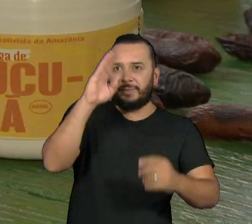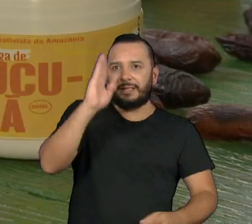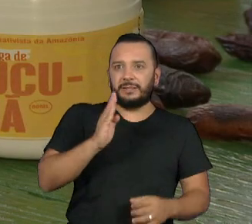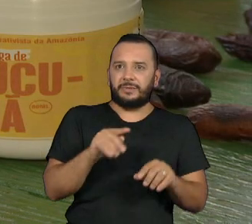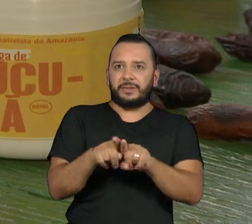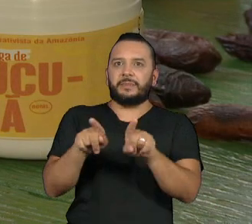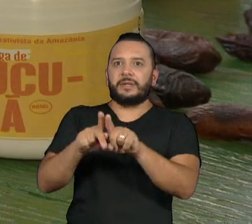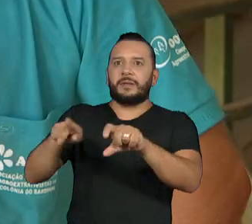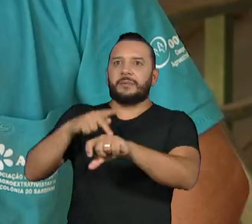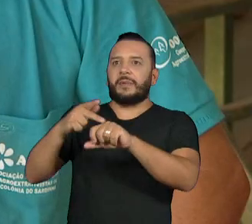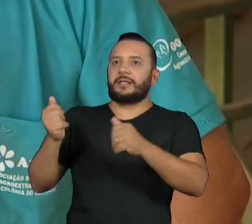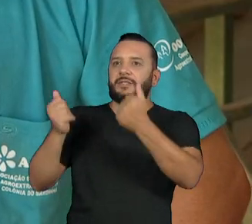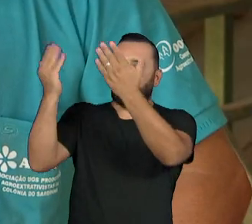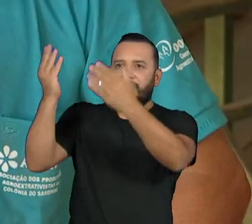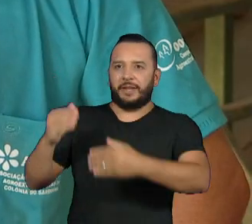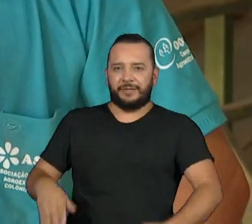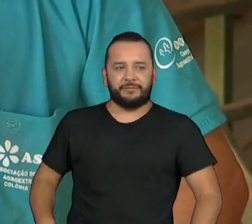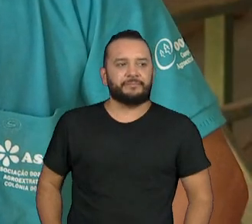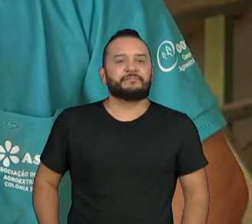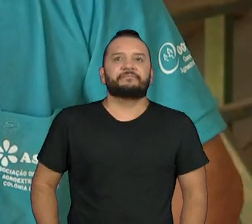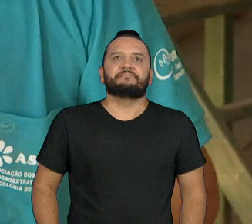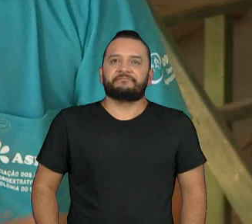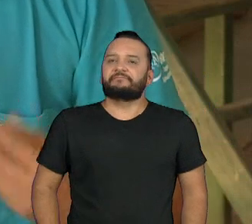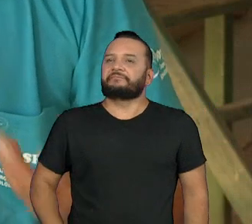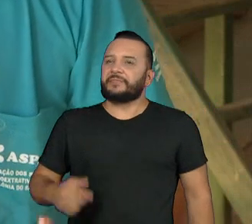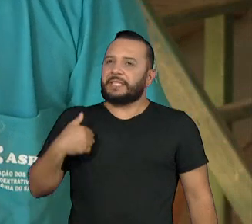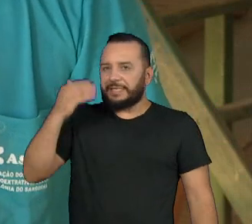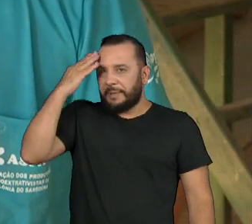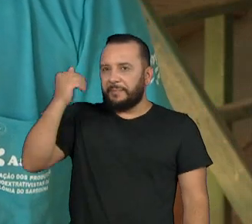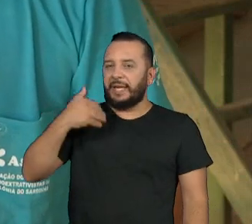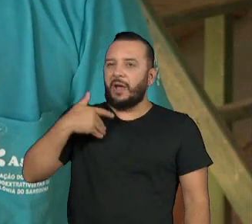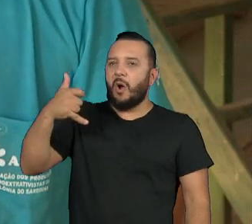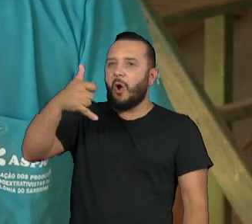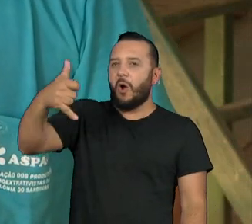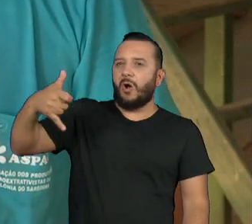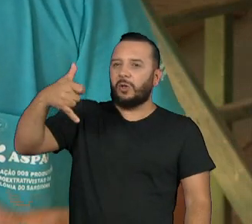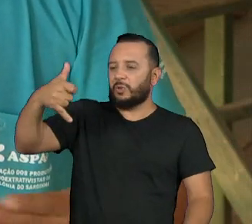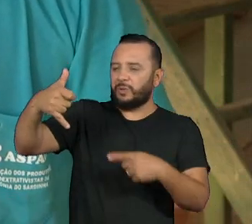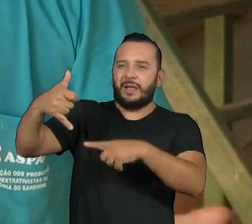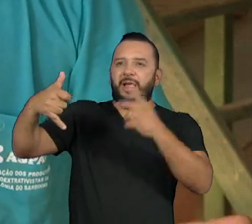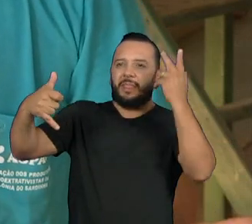exterior. A gente saber que um óleo natural, né,